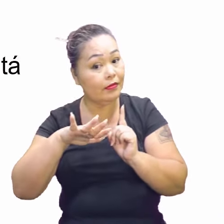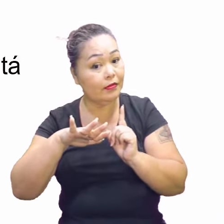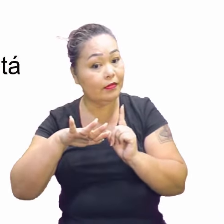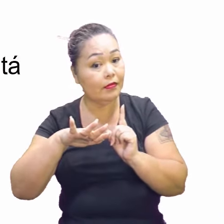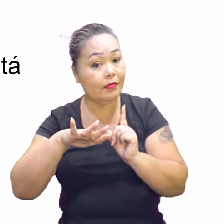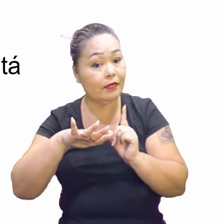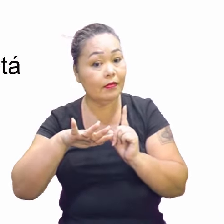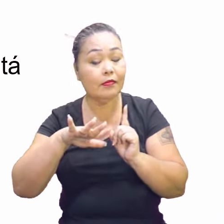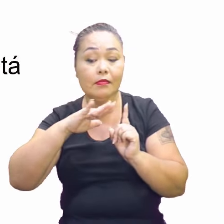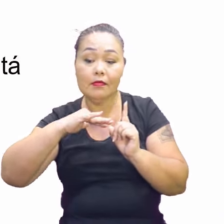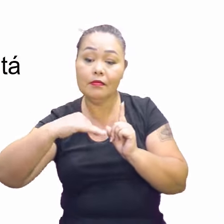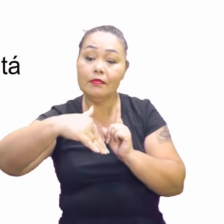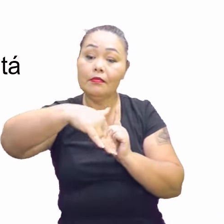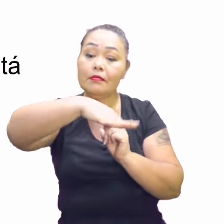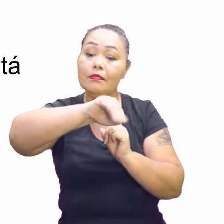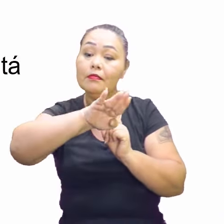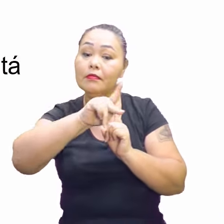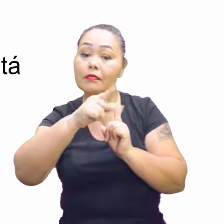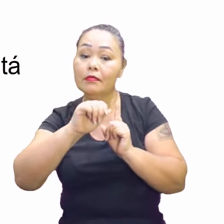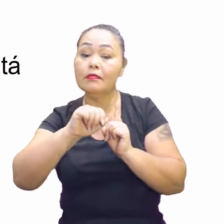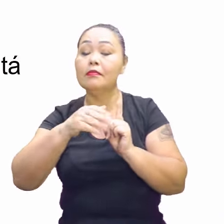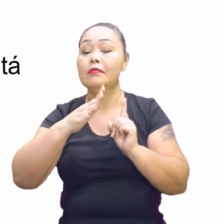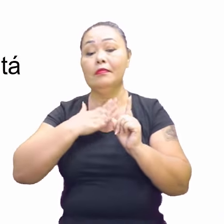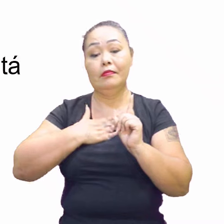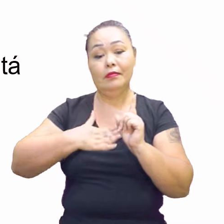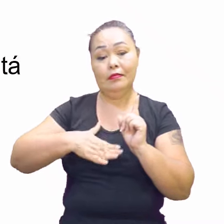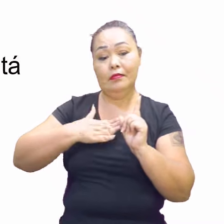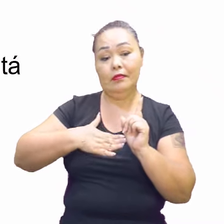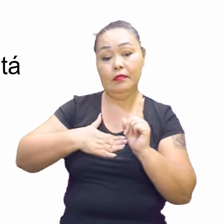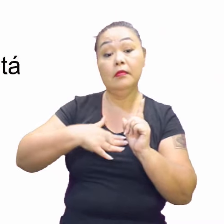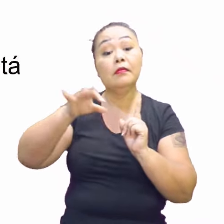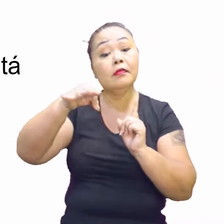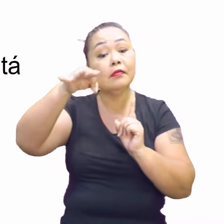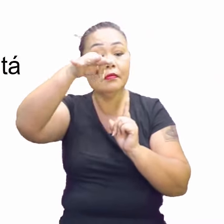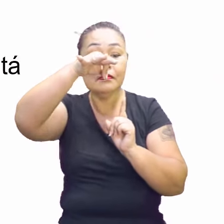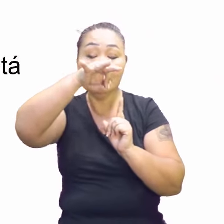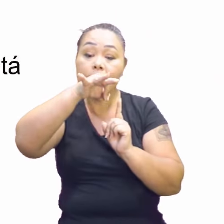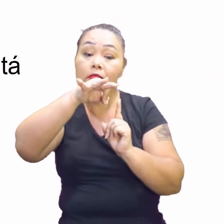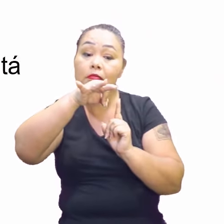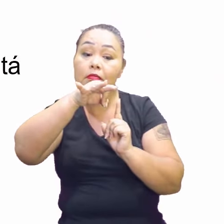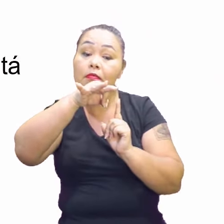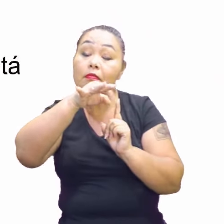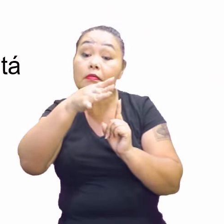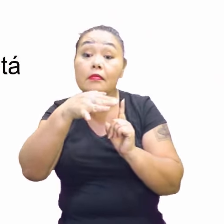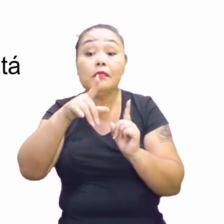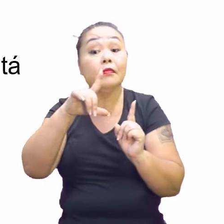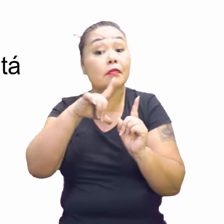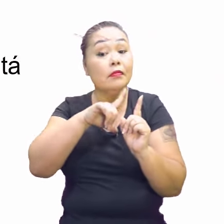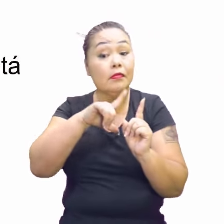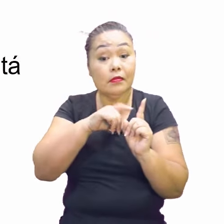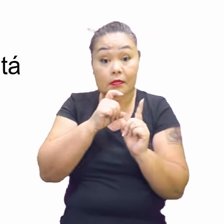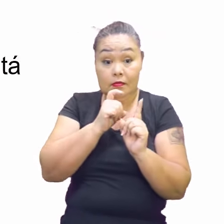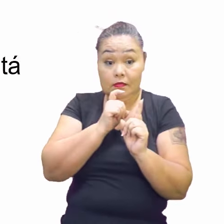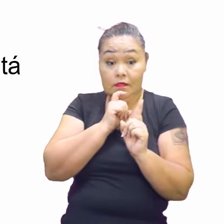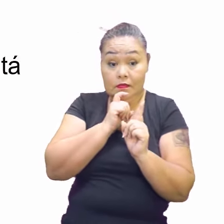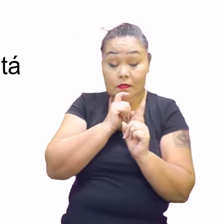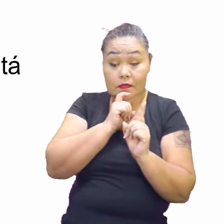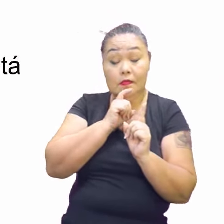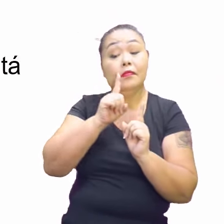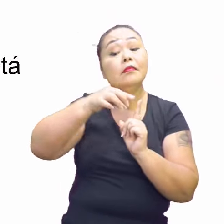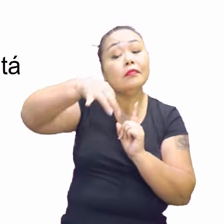em cima do prato da lâmpada para descansar. As mariposas, quando chega o